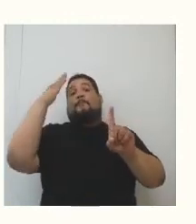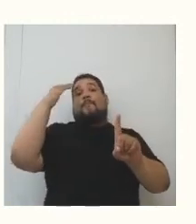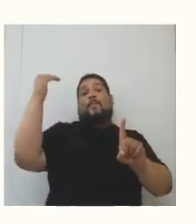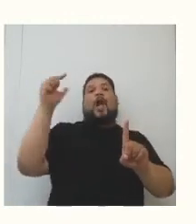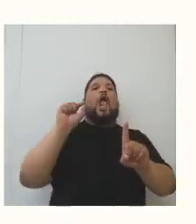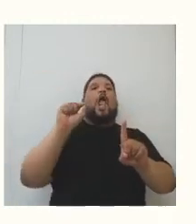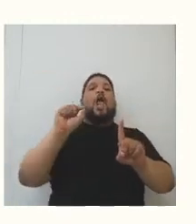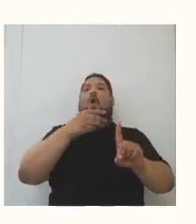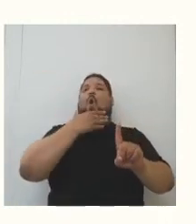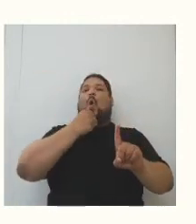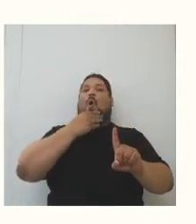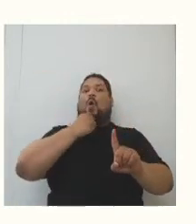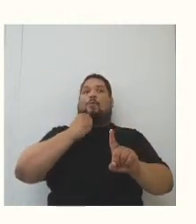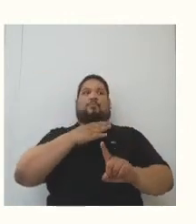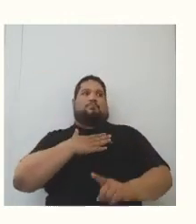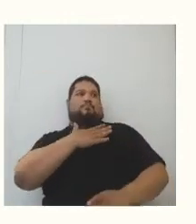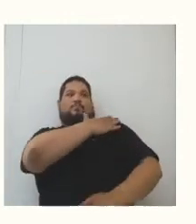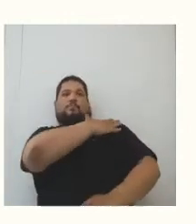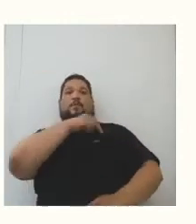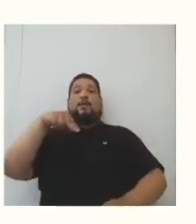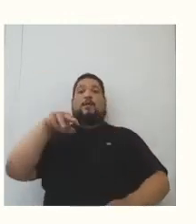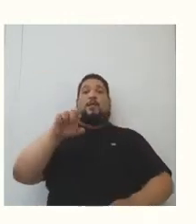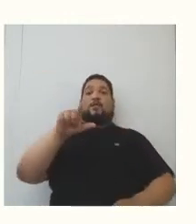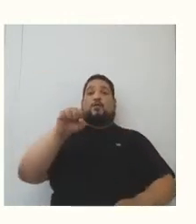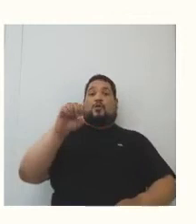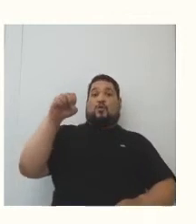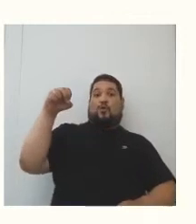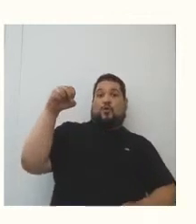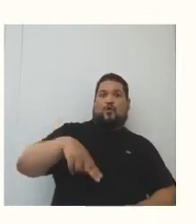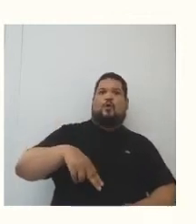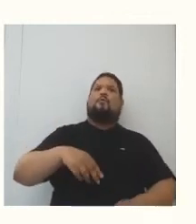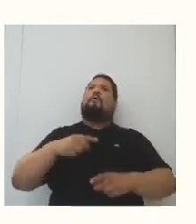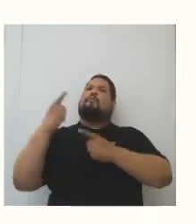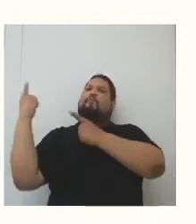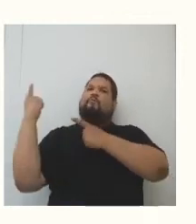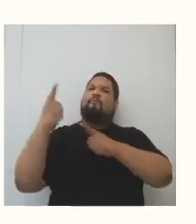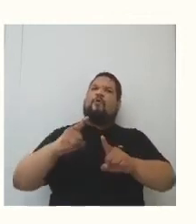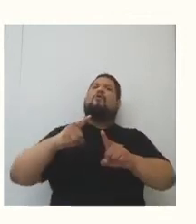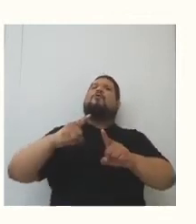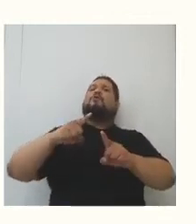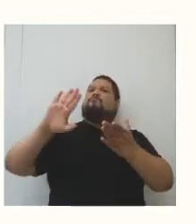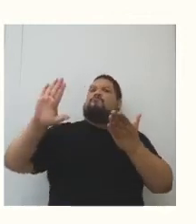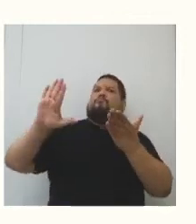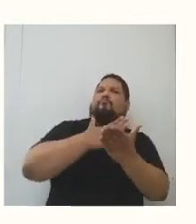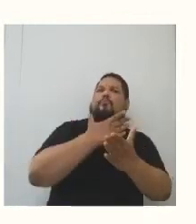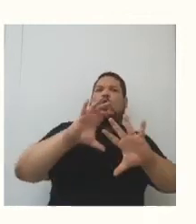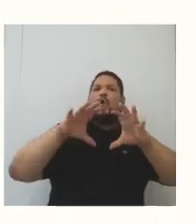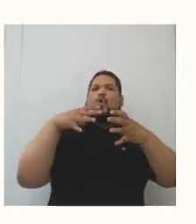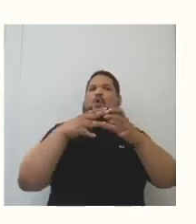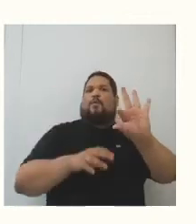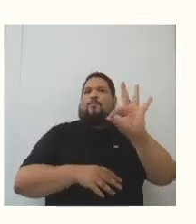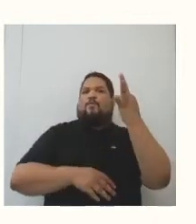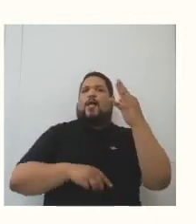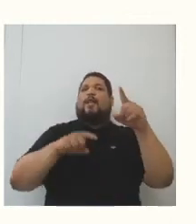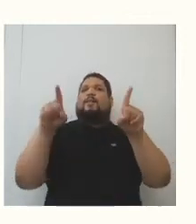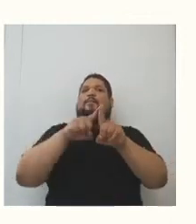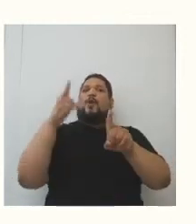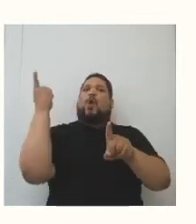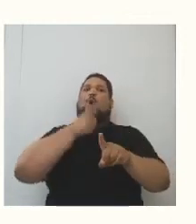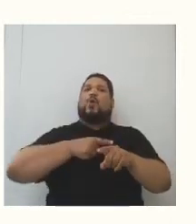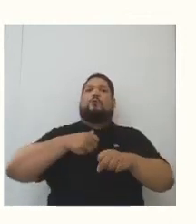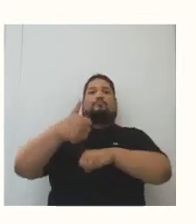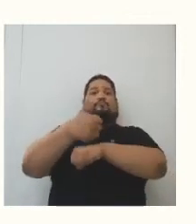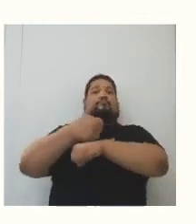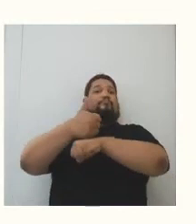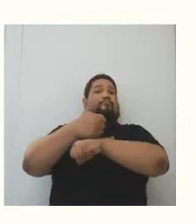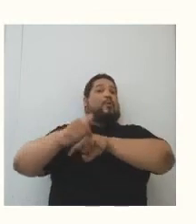Almirante Nelson, que derrota as tropas, na verdade, aí, a marinha, na verdade, francesa, e agora garante, na